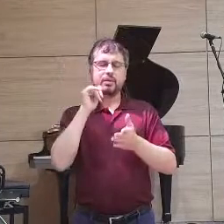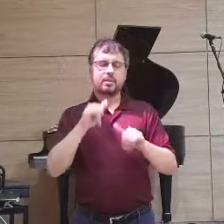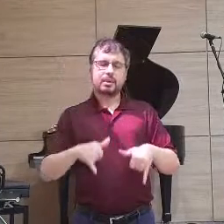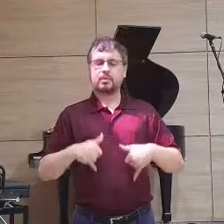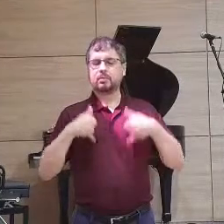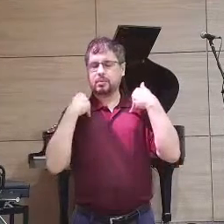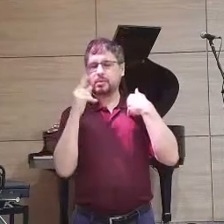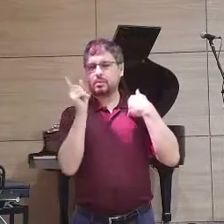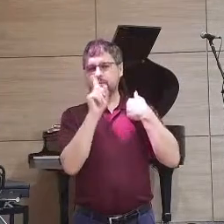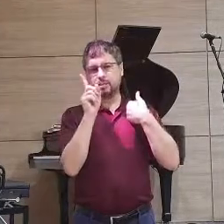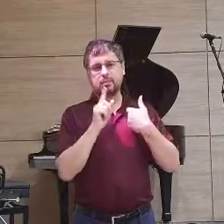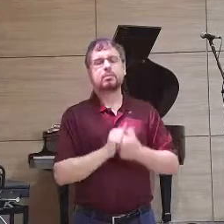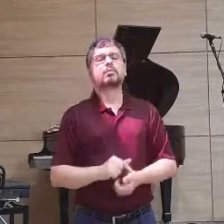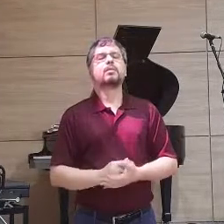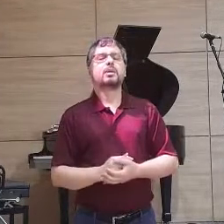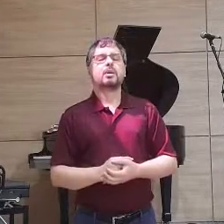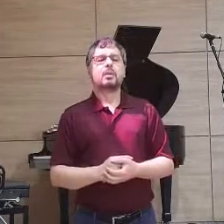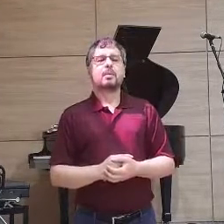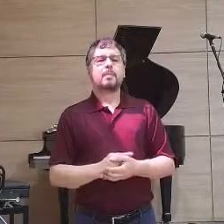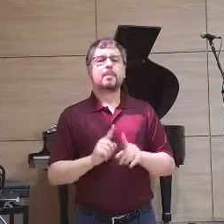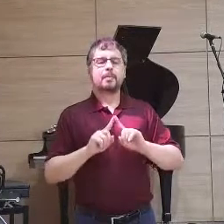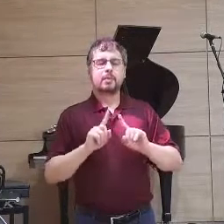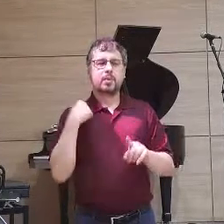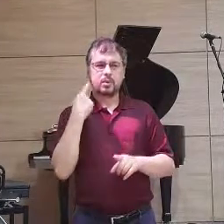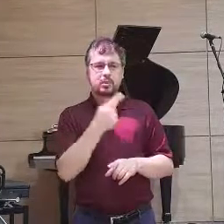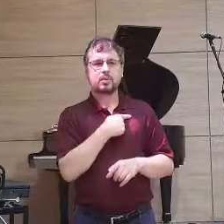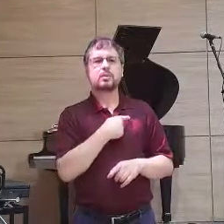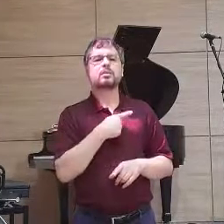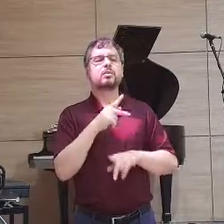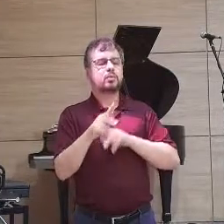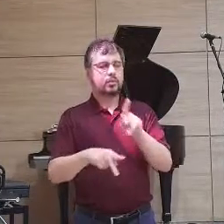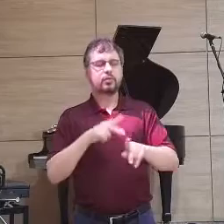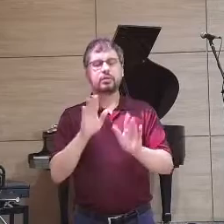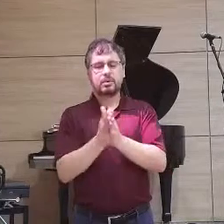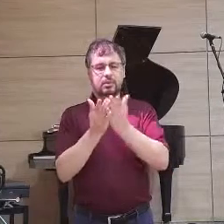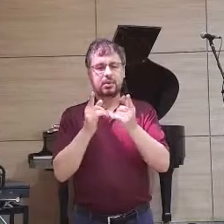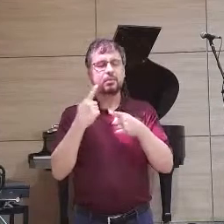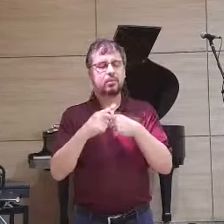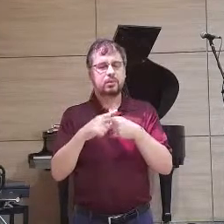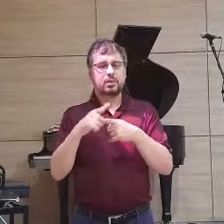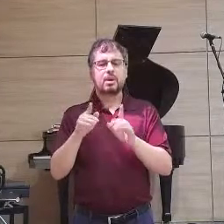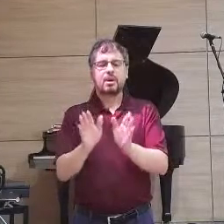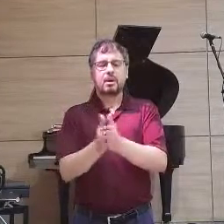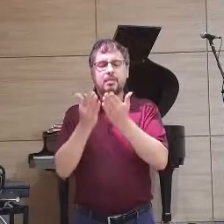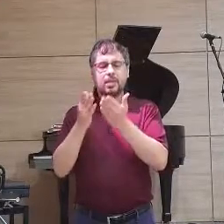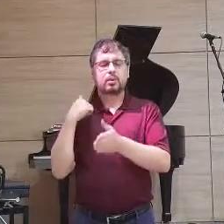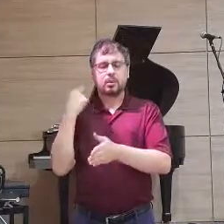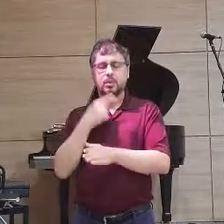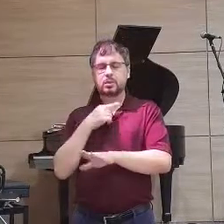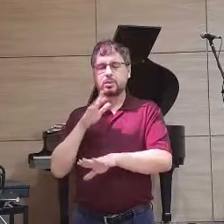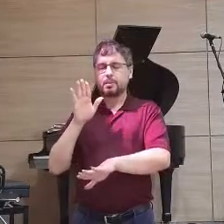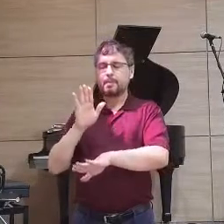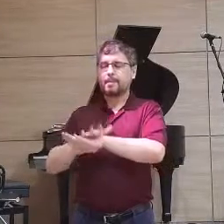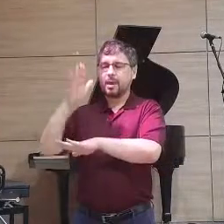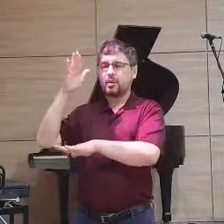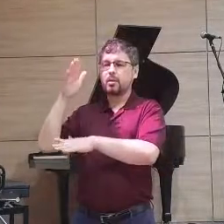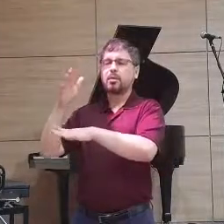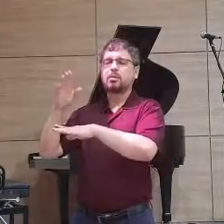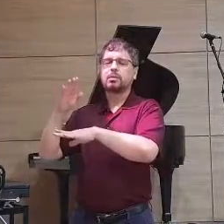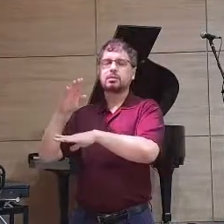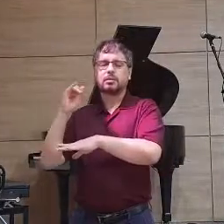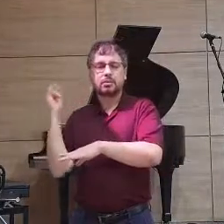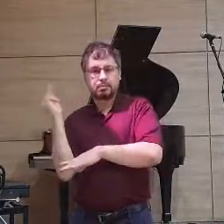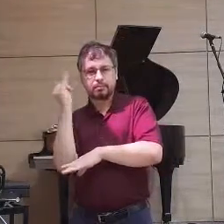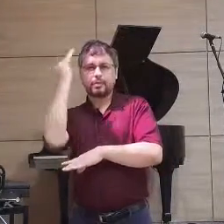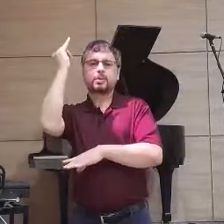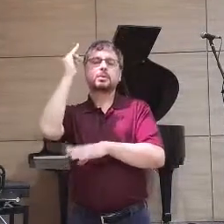para nos já que estarmos para nos exaltarmos Nós somos o povo da Bíblia porque a Bíblia é o nosso maior interesse a Bíblia é o nosso foco